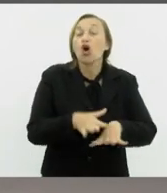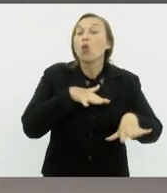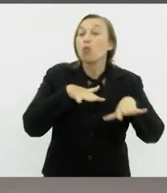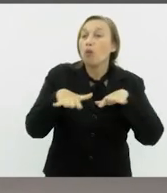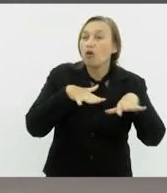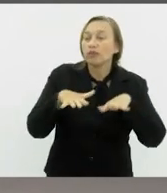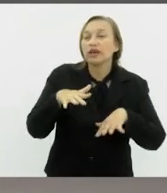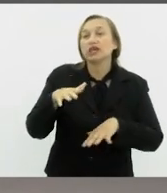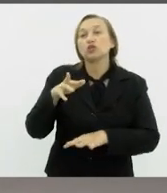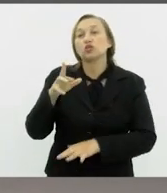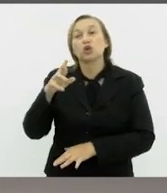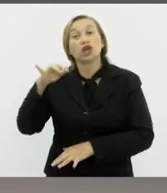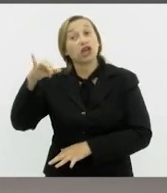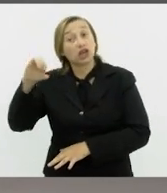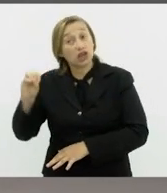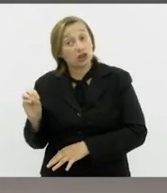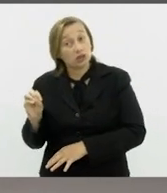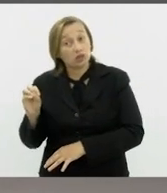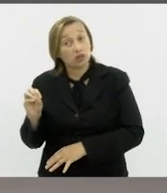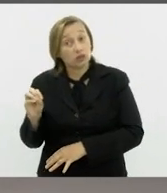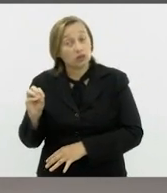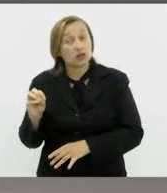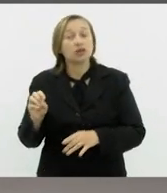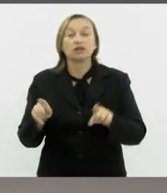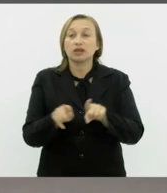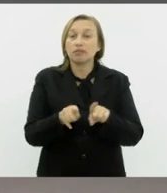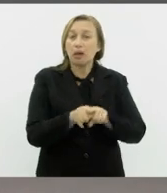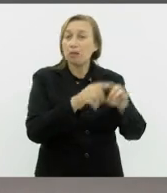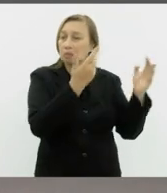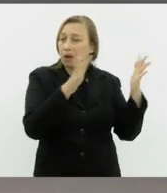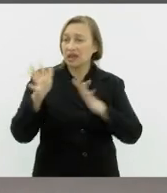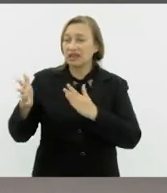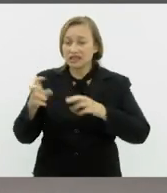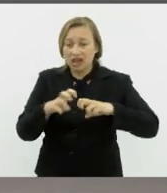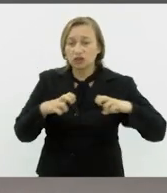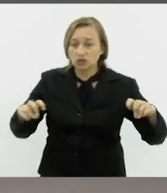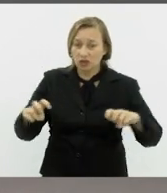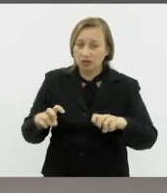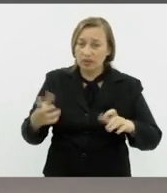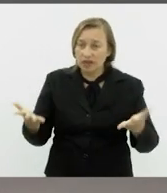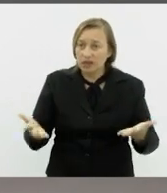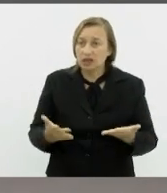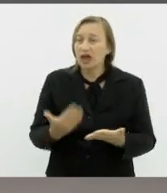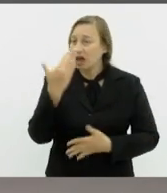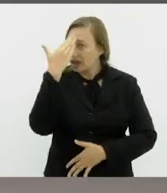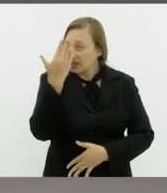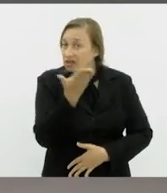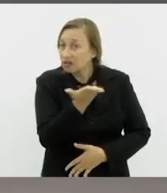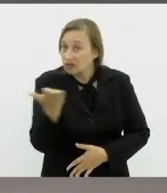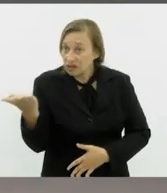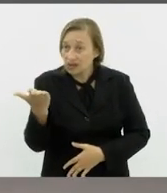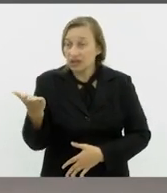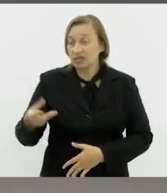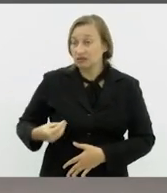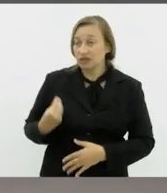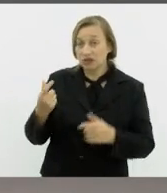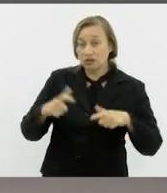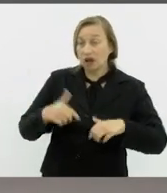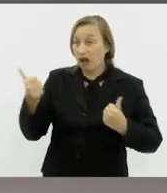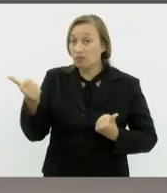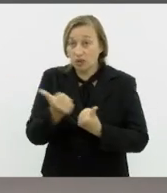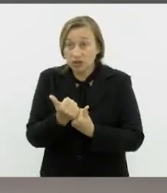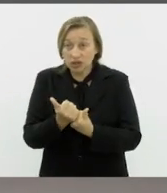Movimento Rio Livre, e, obviamente, cumprimentar os participantes todos, agradecer a todo mundo que está aqui